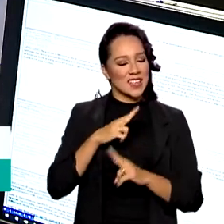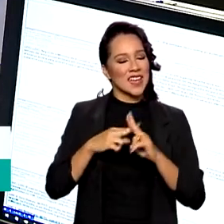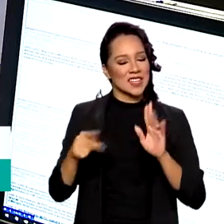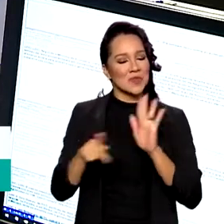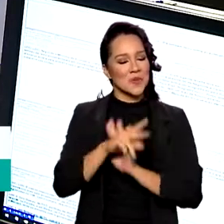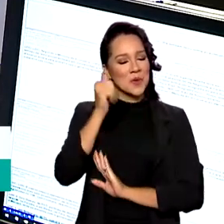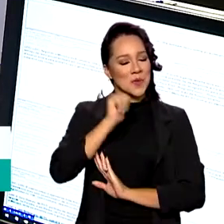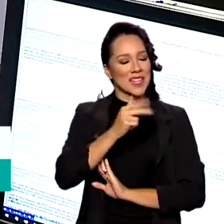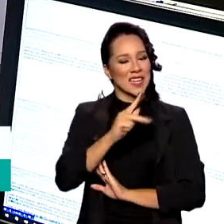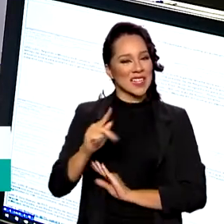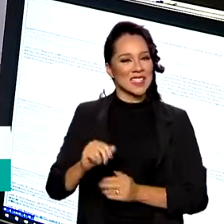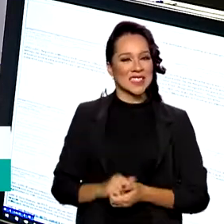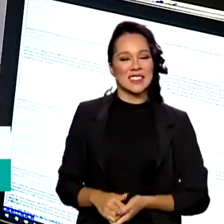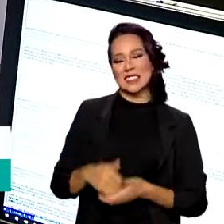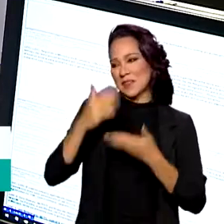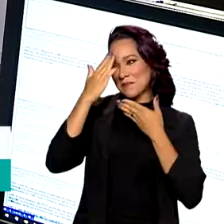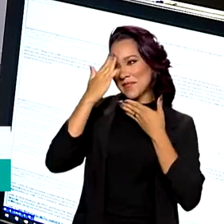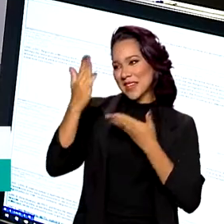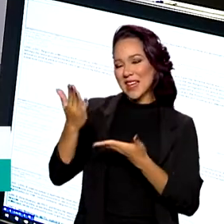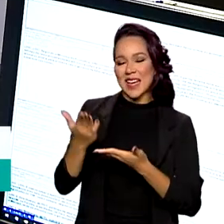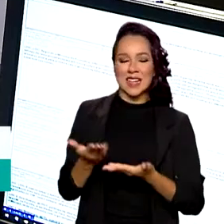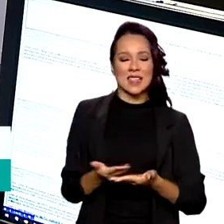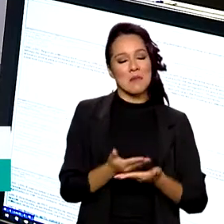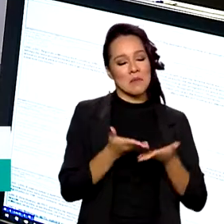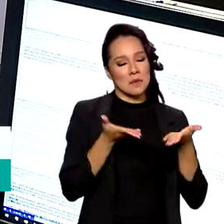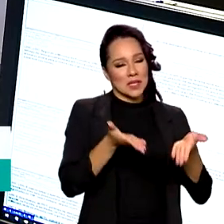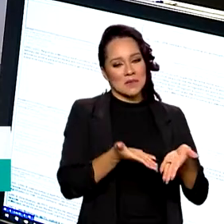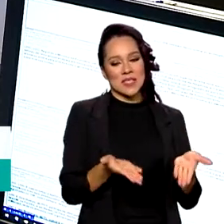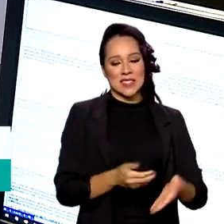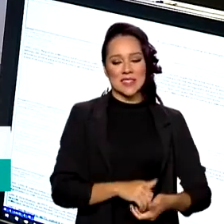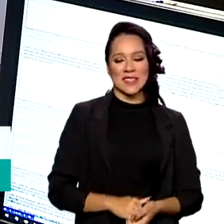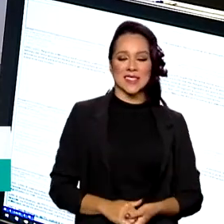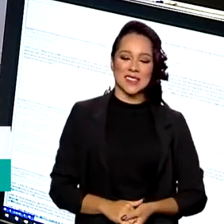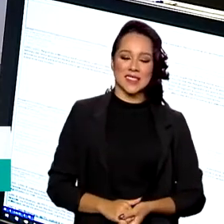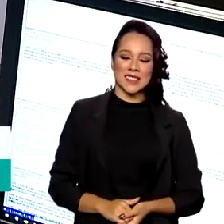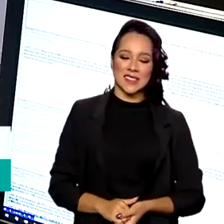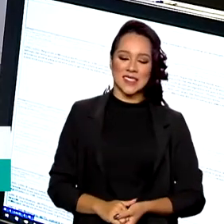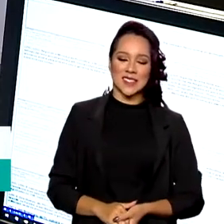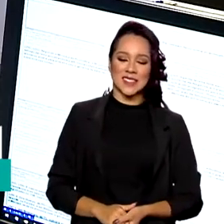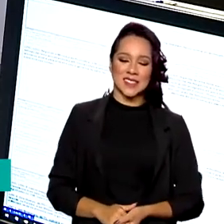elas muito bom obrigada Thais pela participação